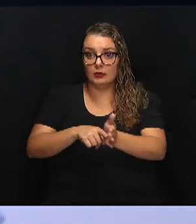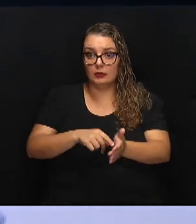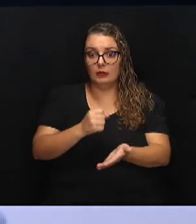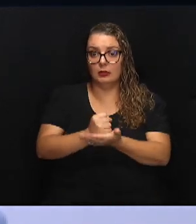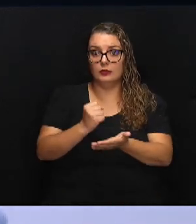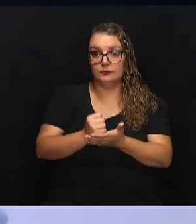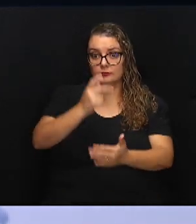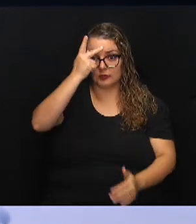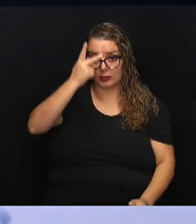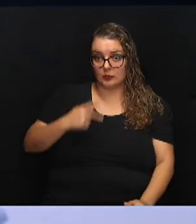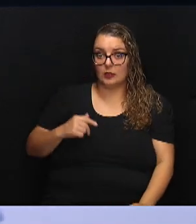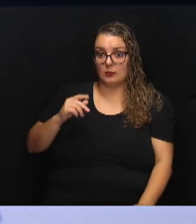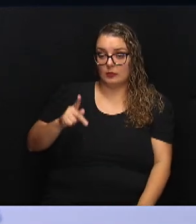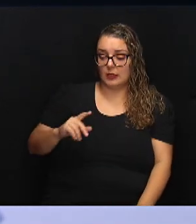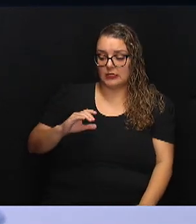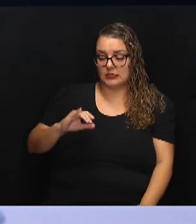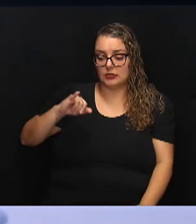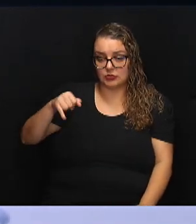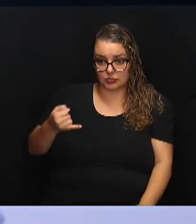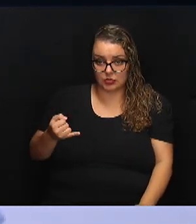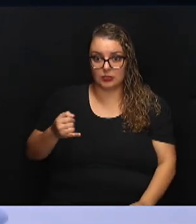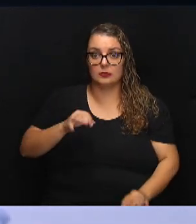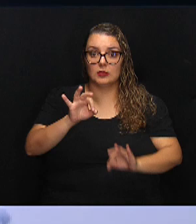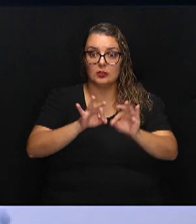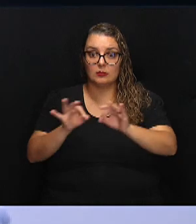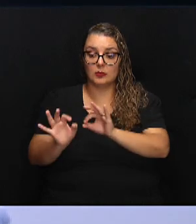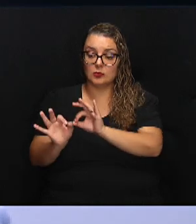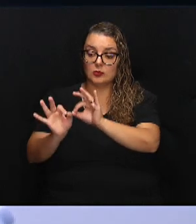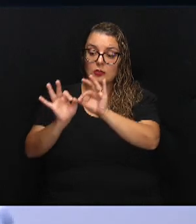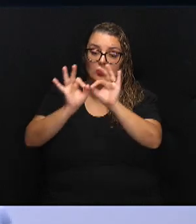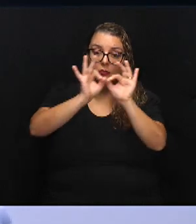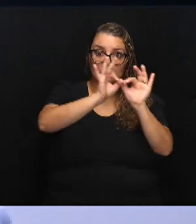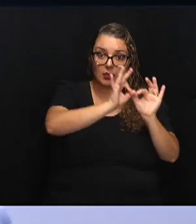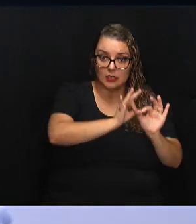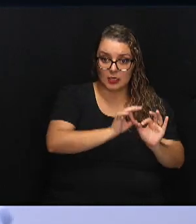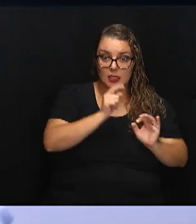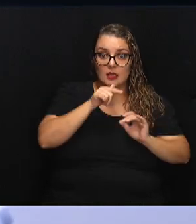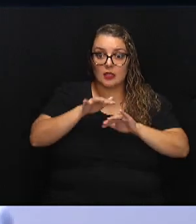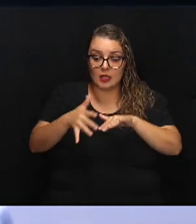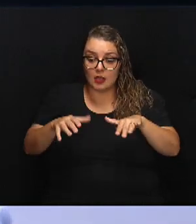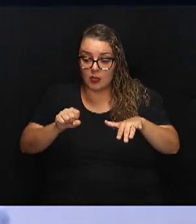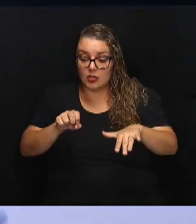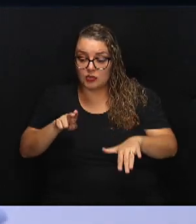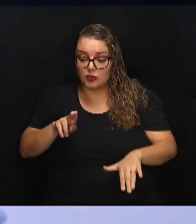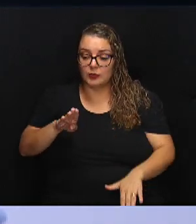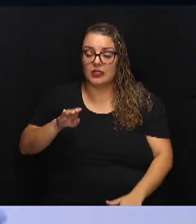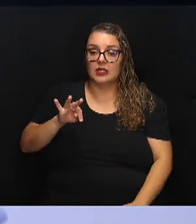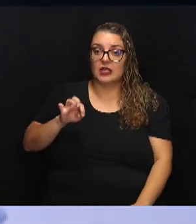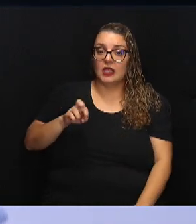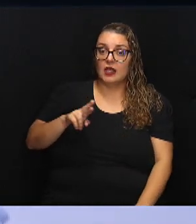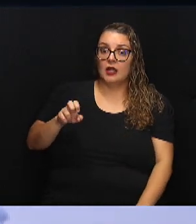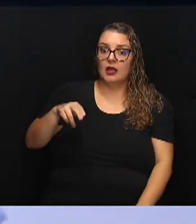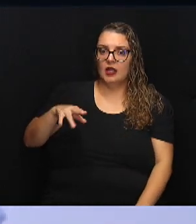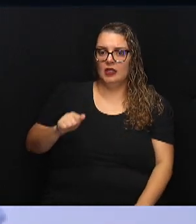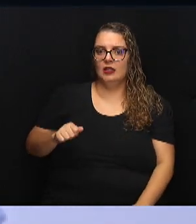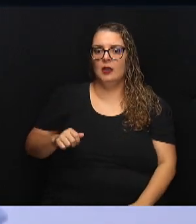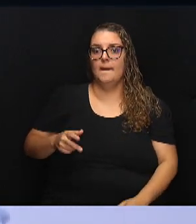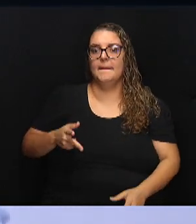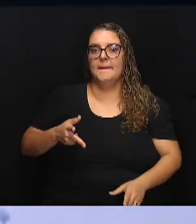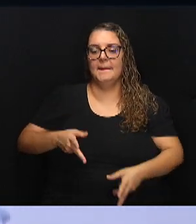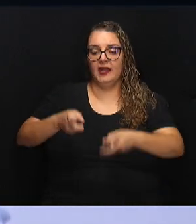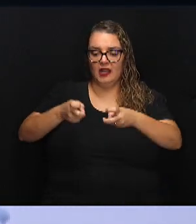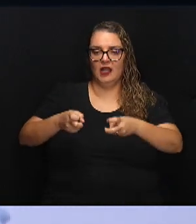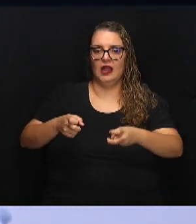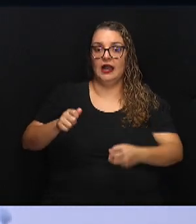comitês PCJ para o plano de monitoramento das águas subterrâneas identificou um grande adensamento